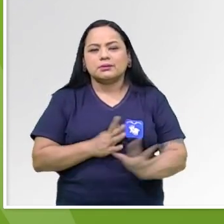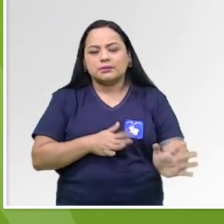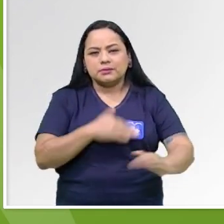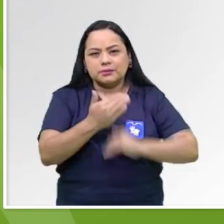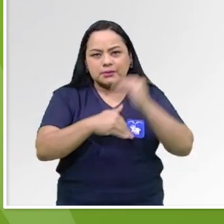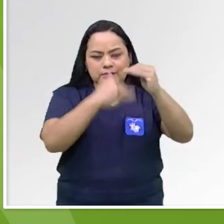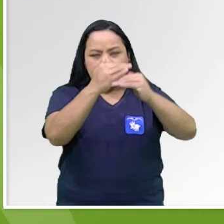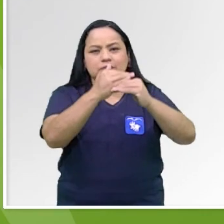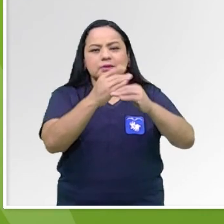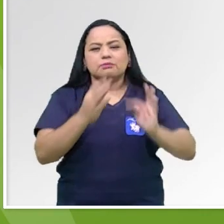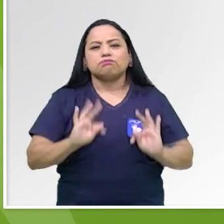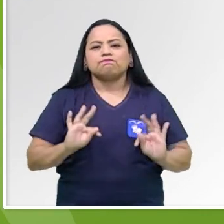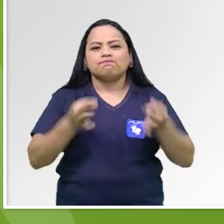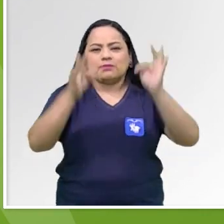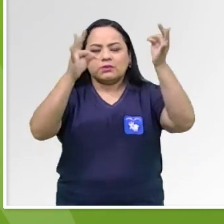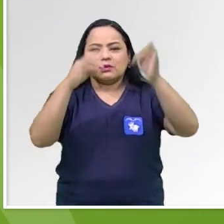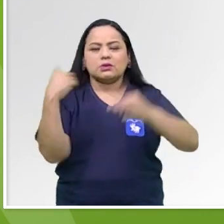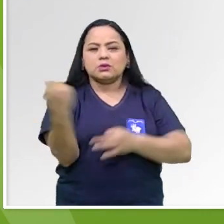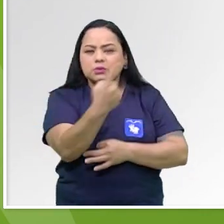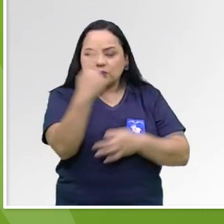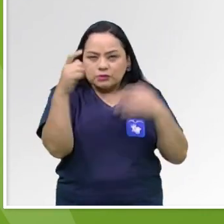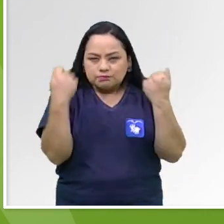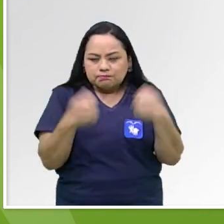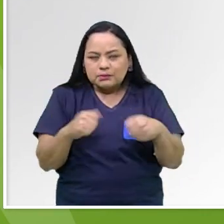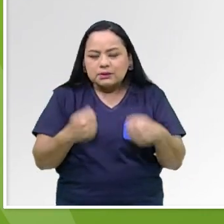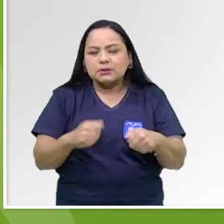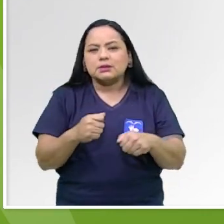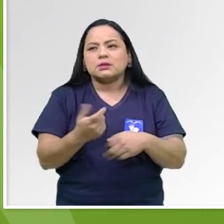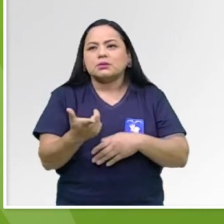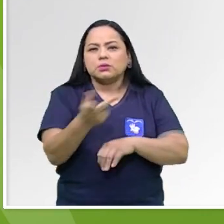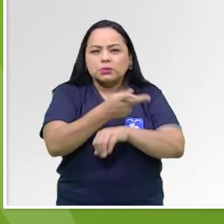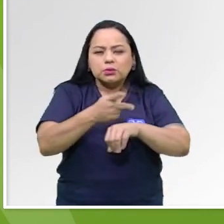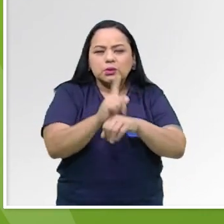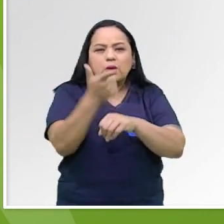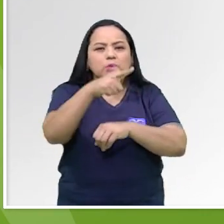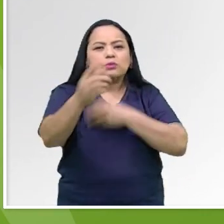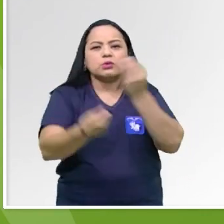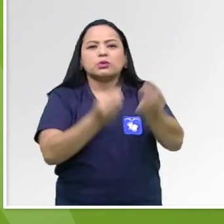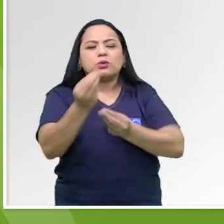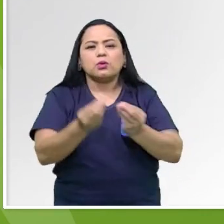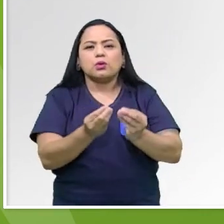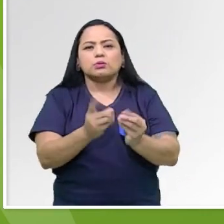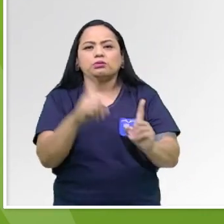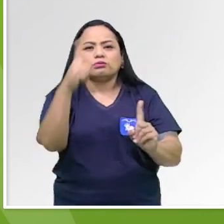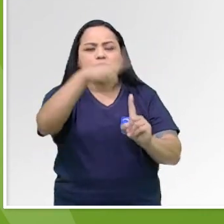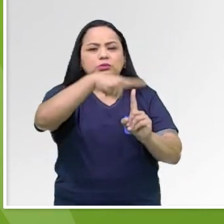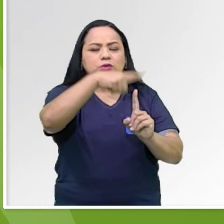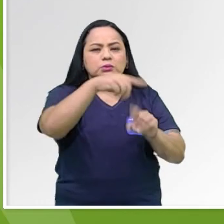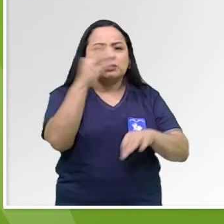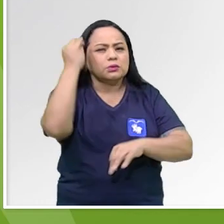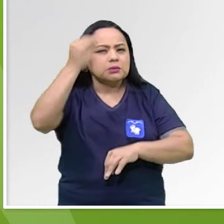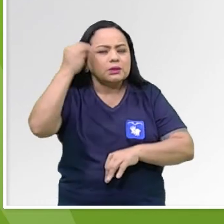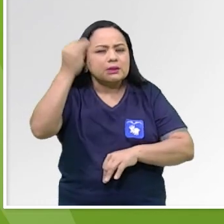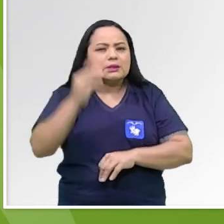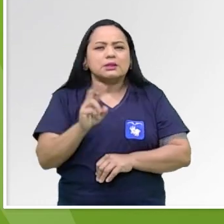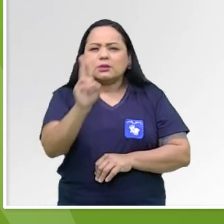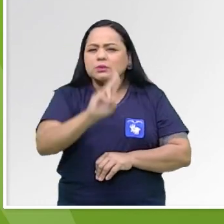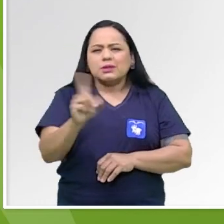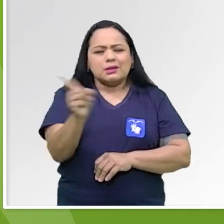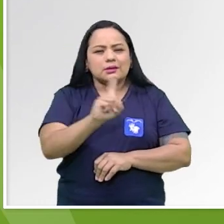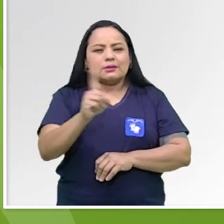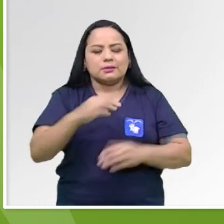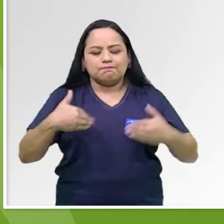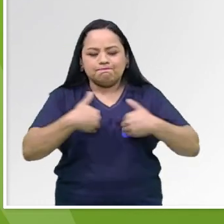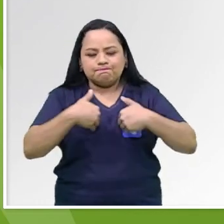grande avanço tecnológico, a gente deveria buscar outros tipos de testes e não utilizar os animais, tá?